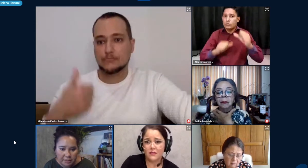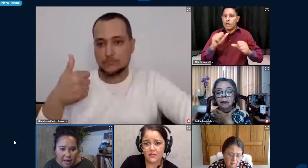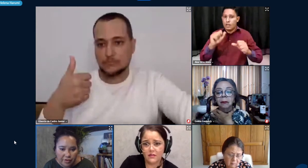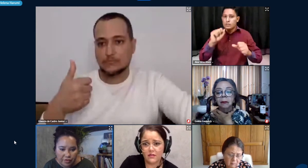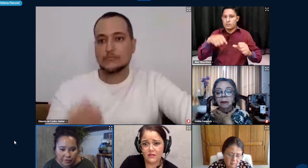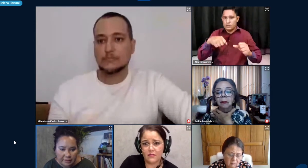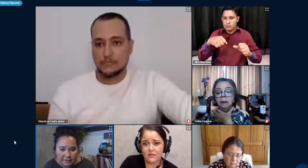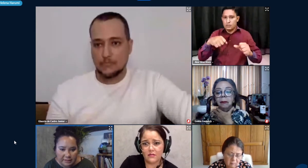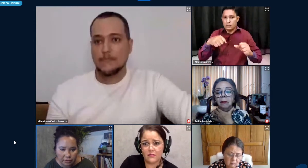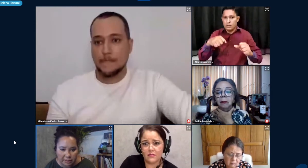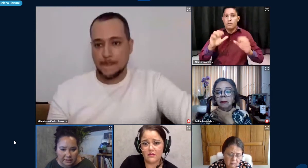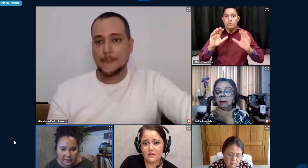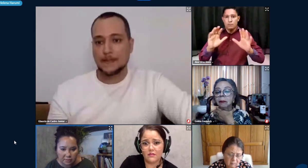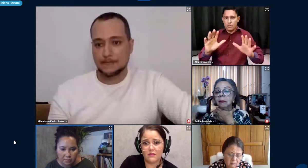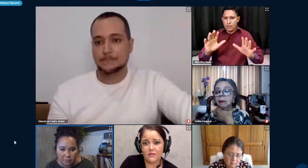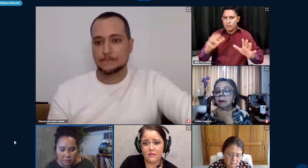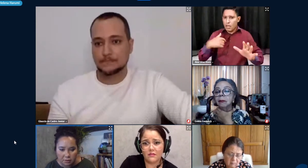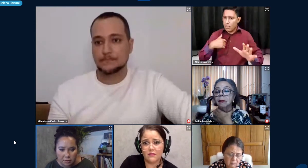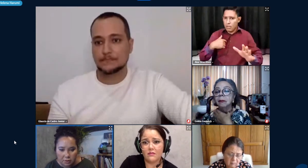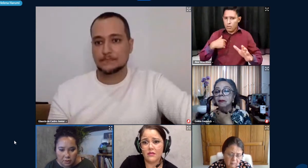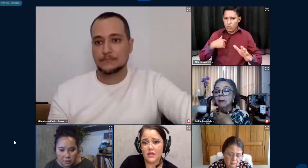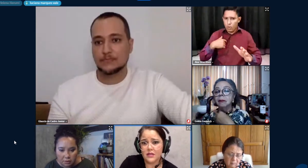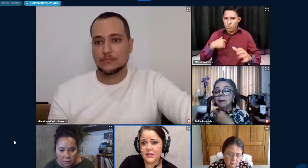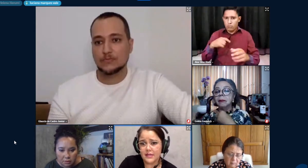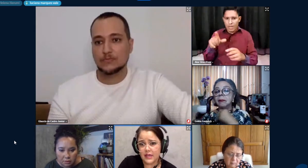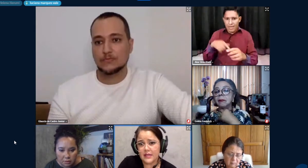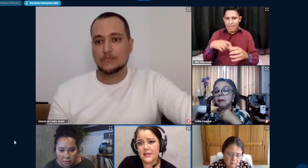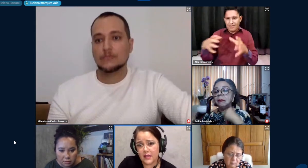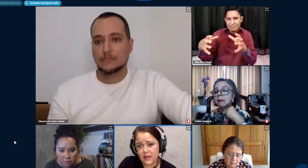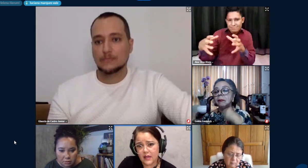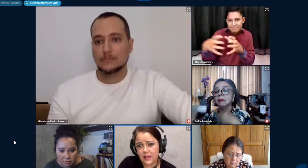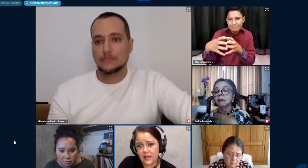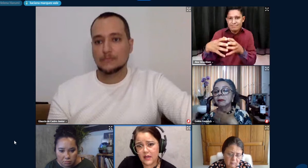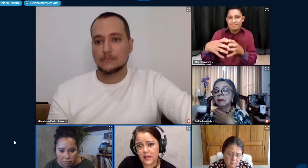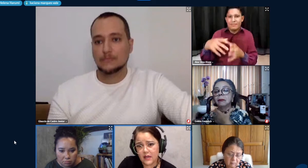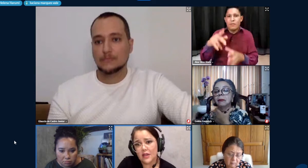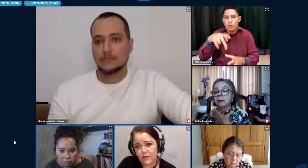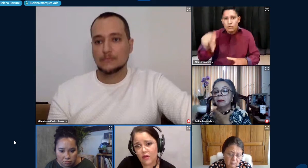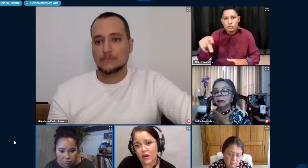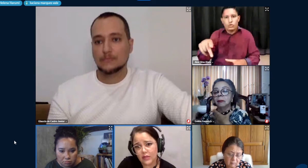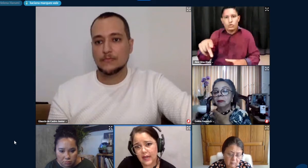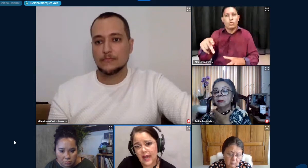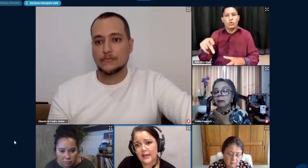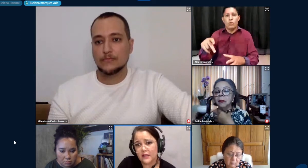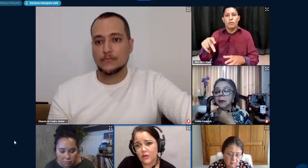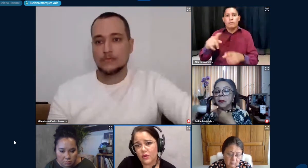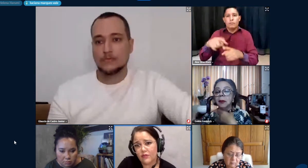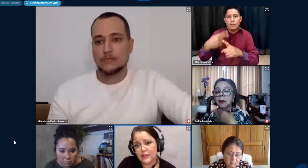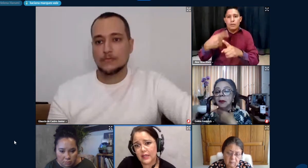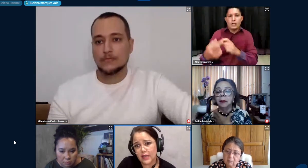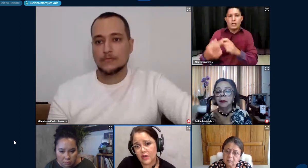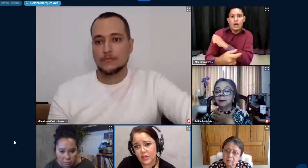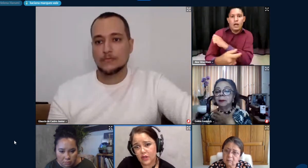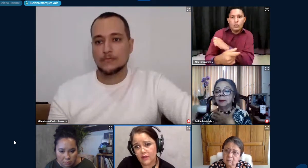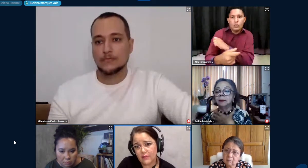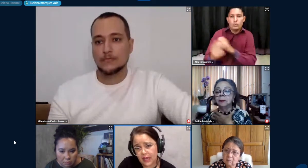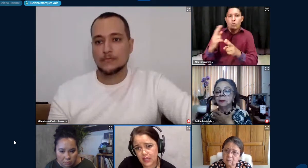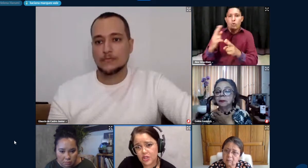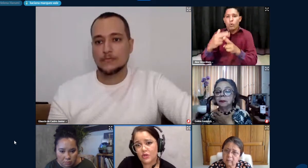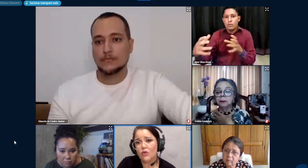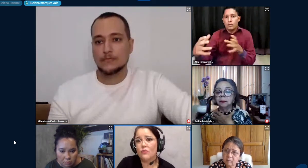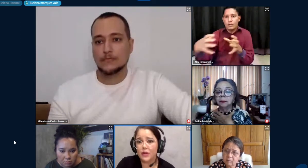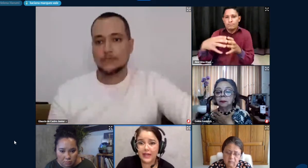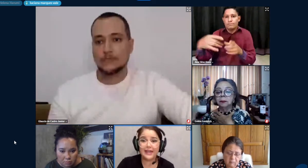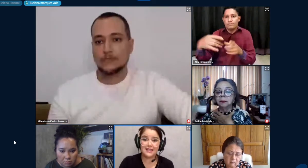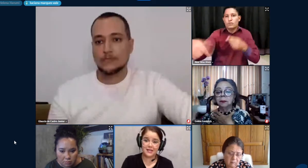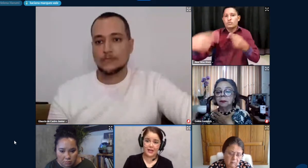alguma possibilidade de fazer essa alteração? Sim, sim, é possível alterar. Então, eu vou ter que reunir